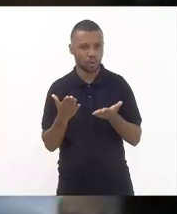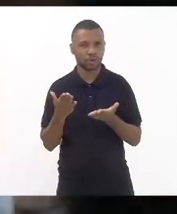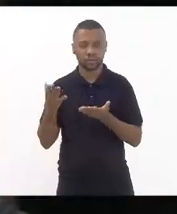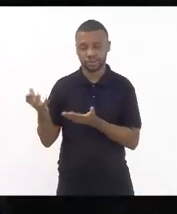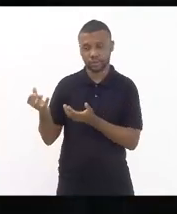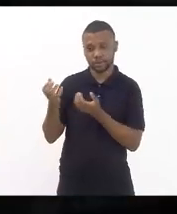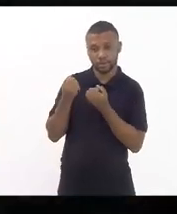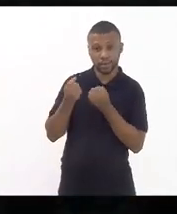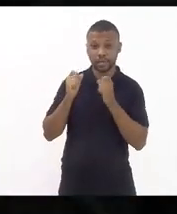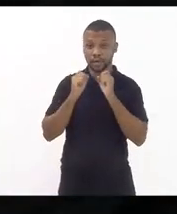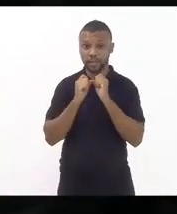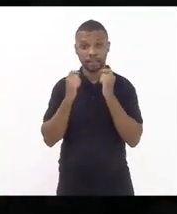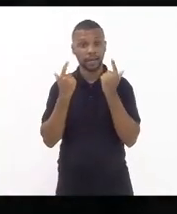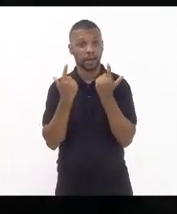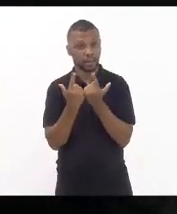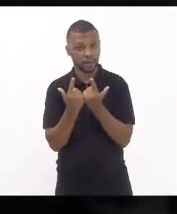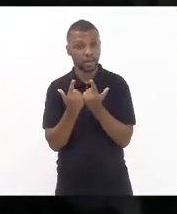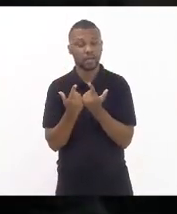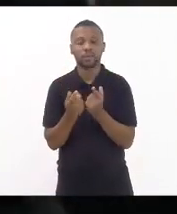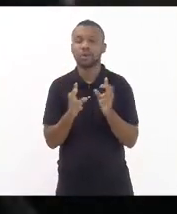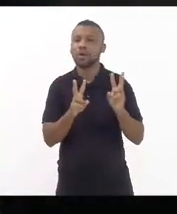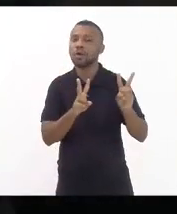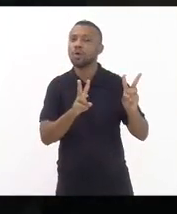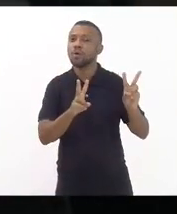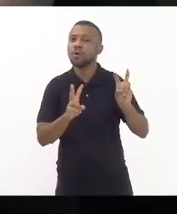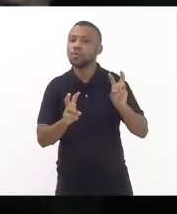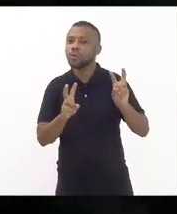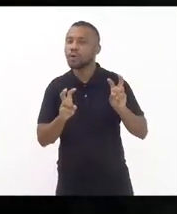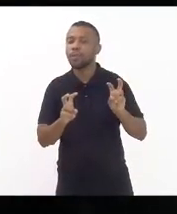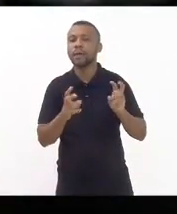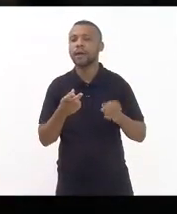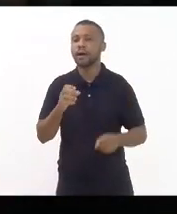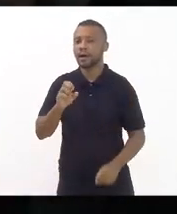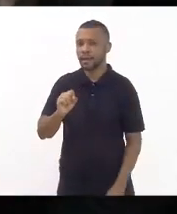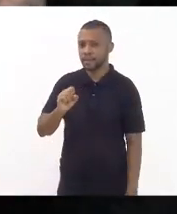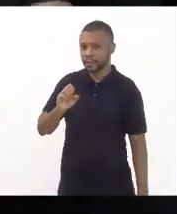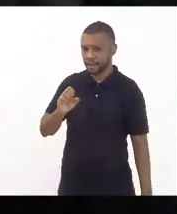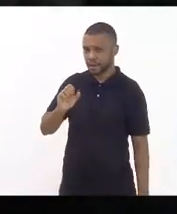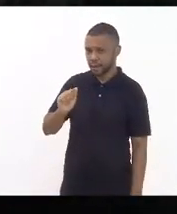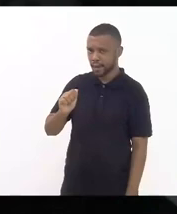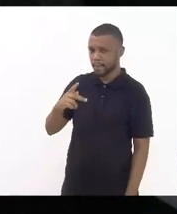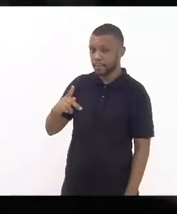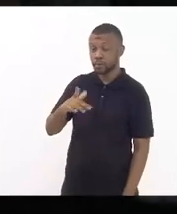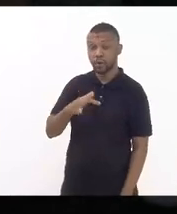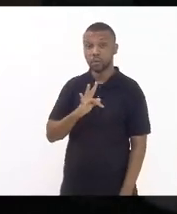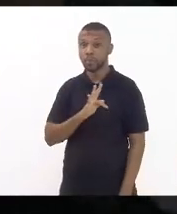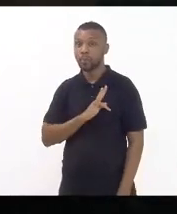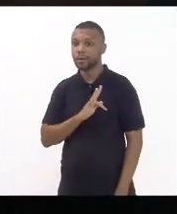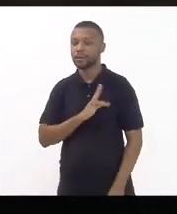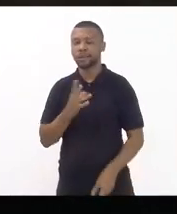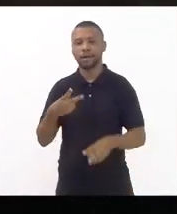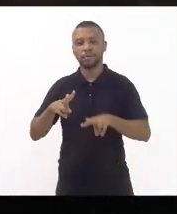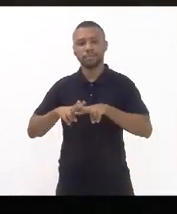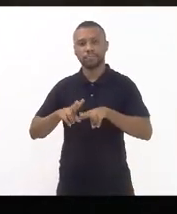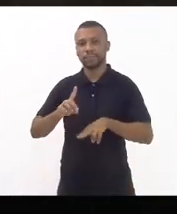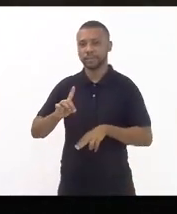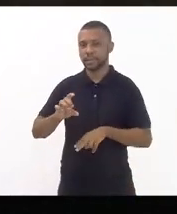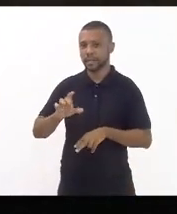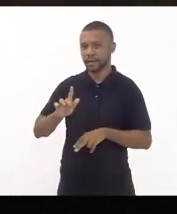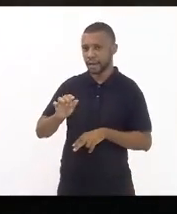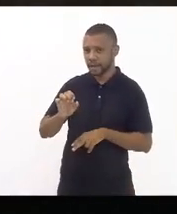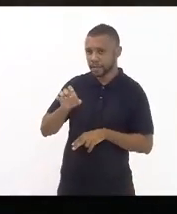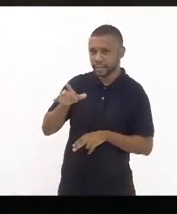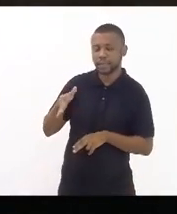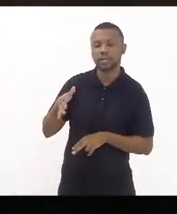a gente na Alerj a questão que diz respeito à CEAP, os nossos honrados policiais penais, pelos quais